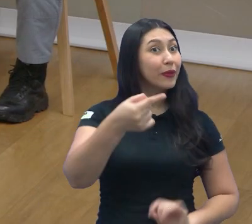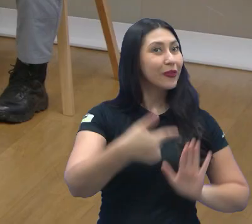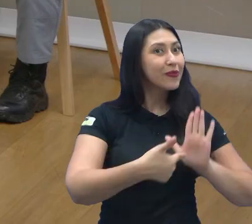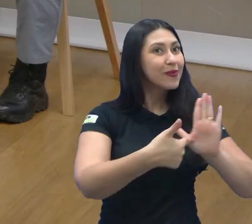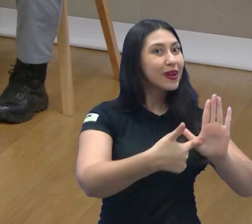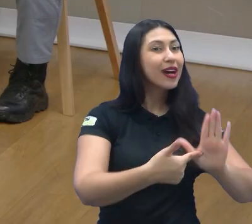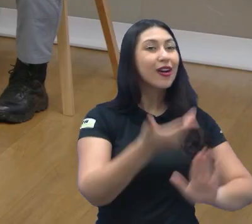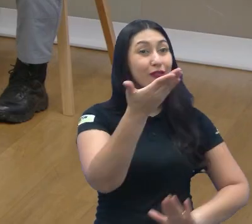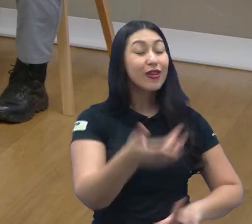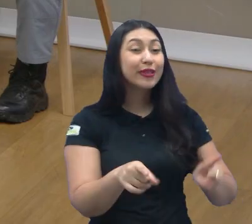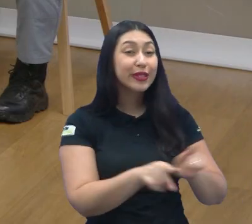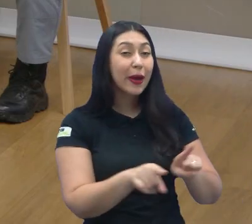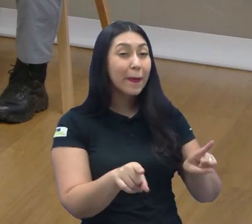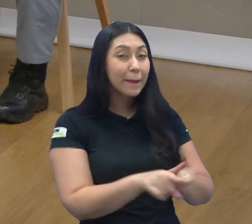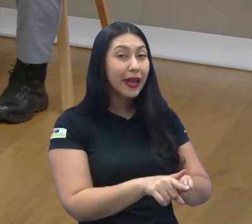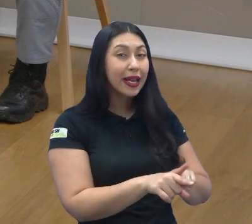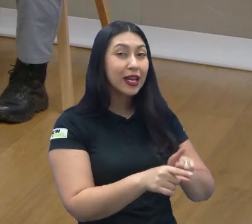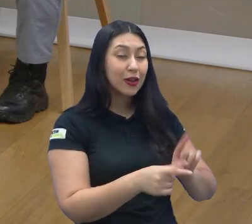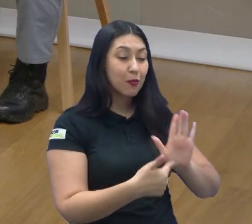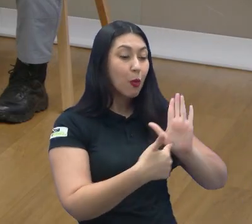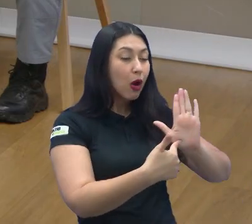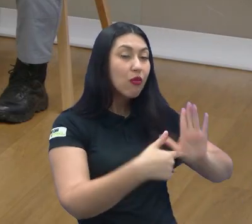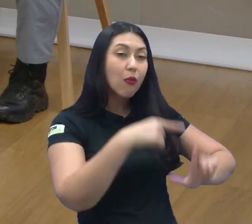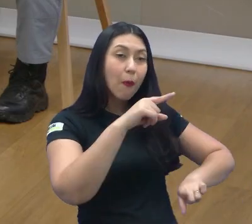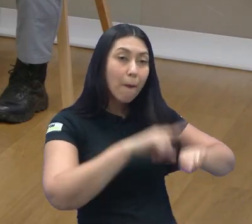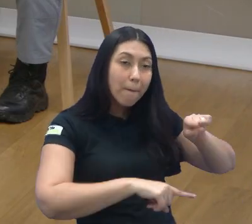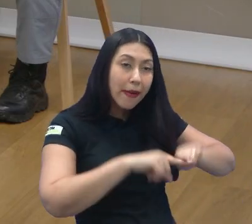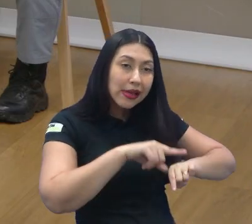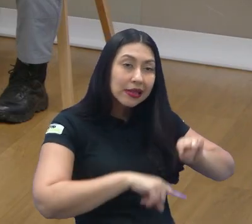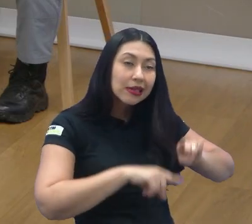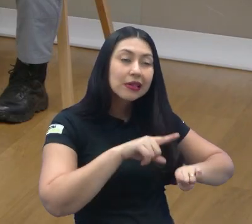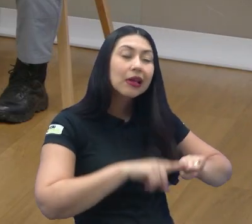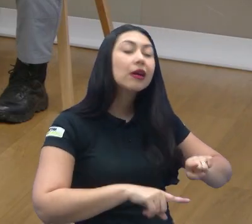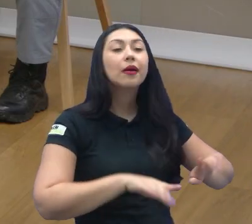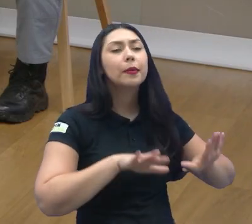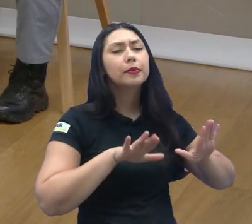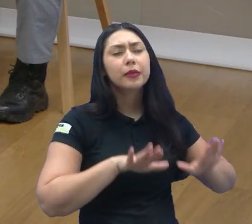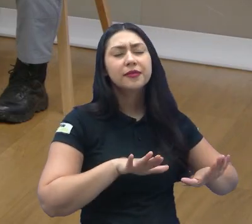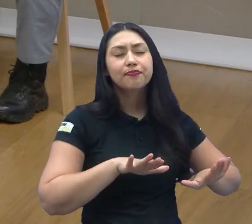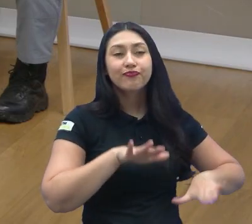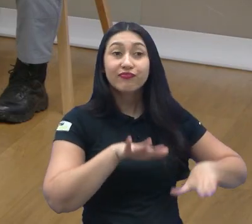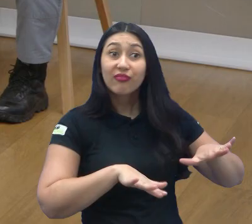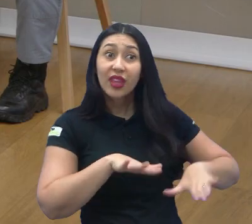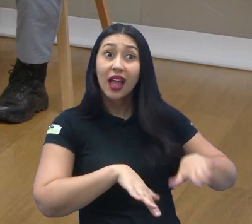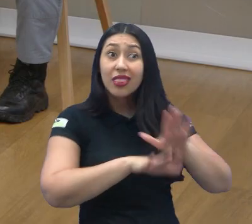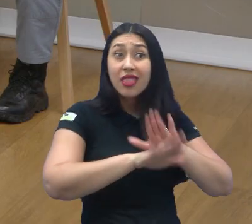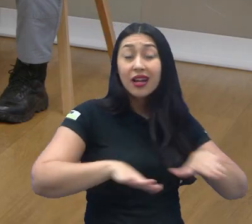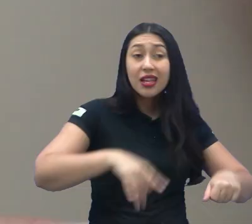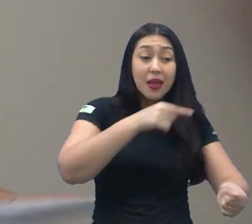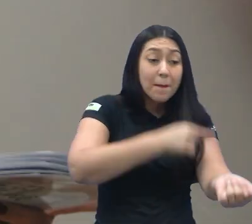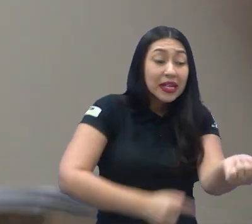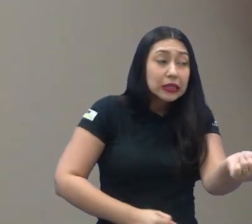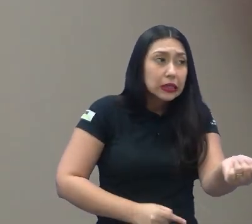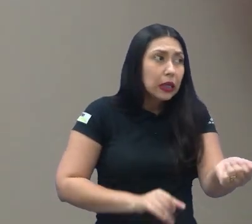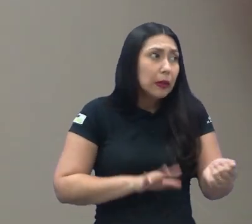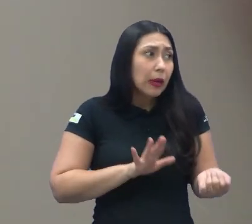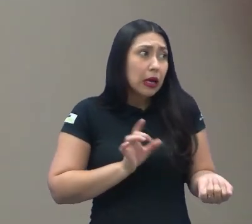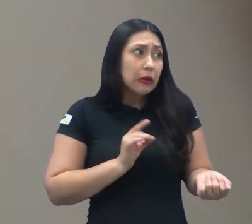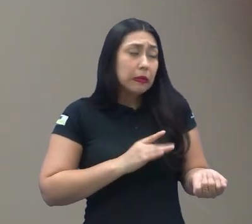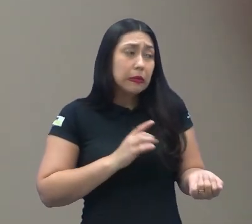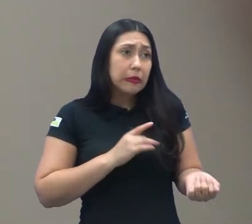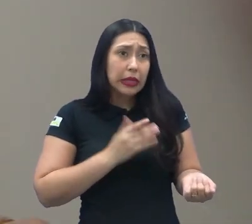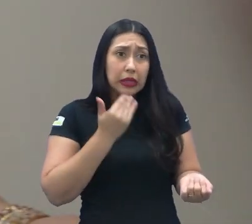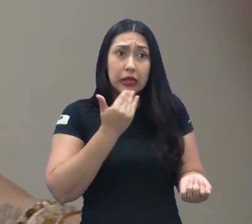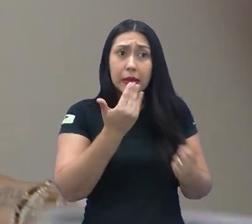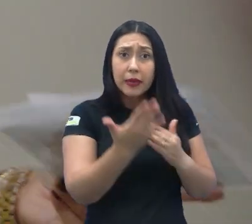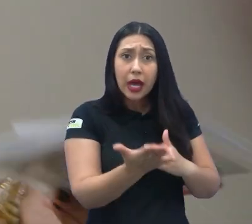alguns elementos que a gente pode usar nesses primeiros socorros, só que às vezes as crianças se machucam e com medo ou com receio de pedir ajuda para os